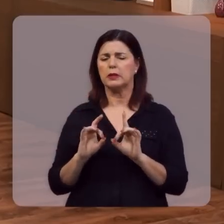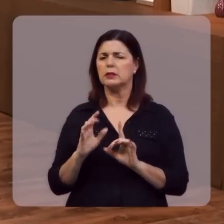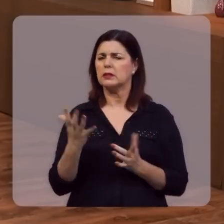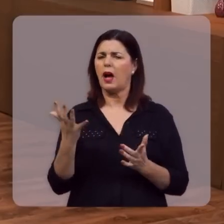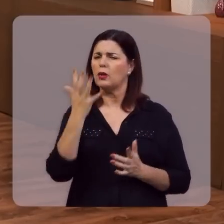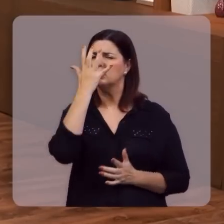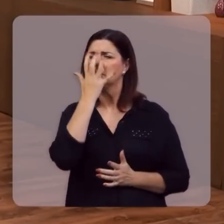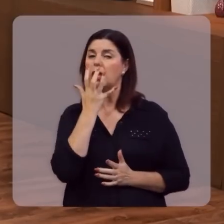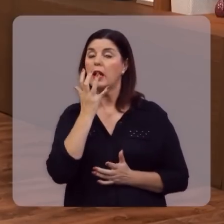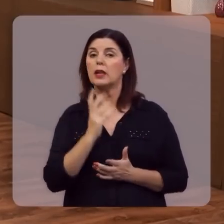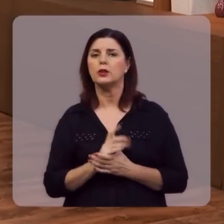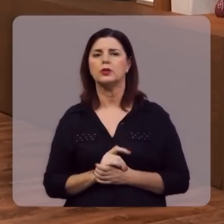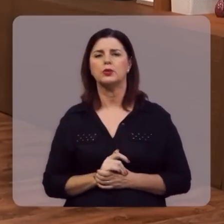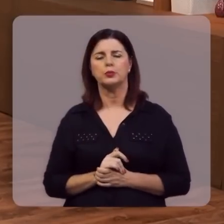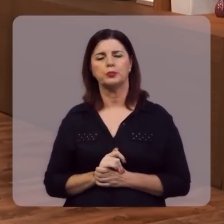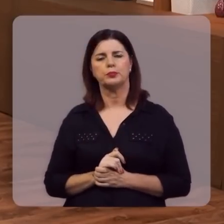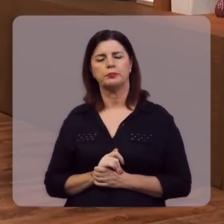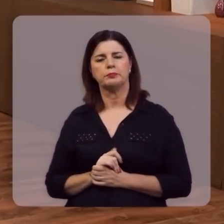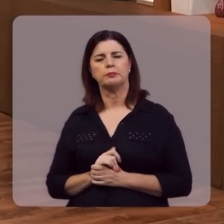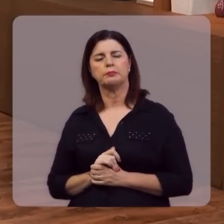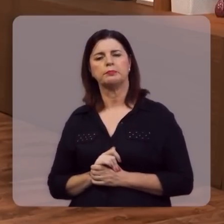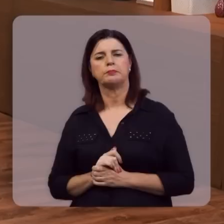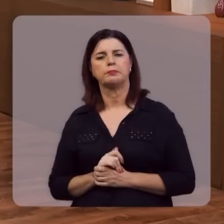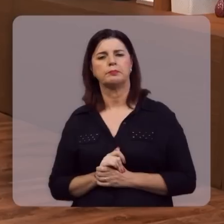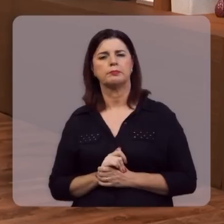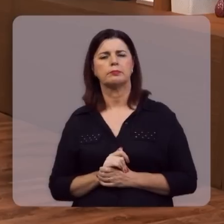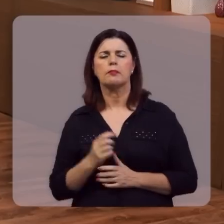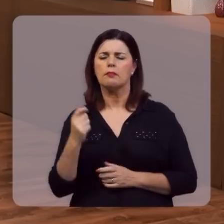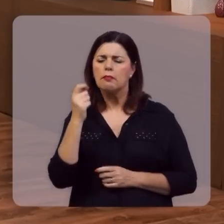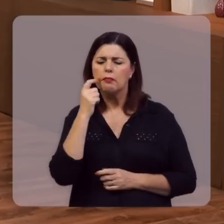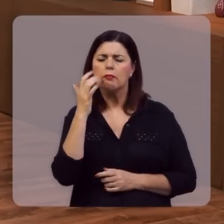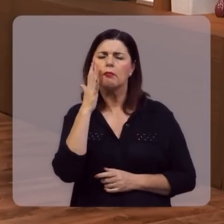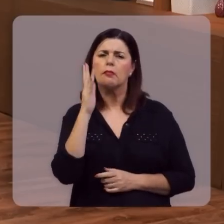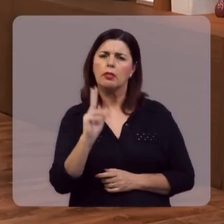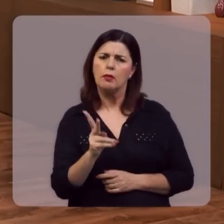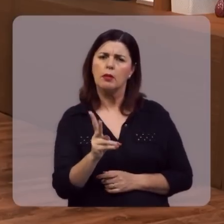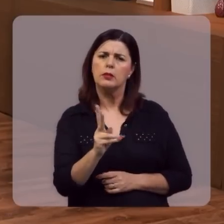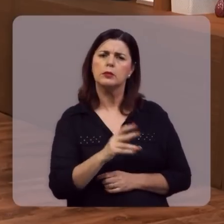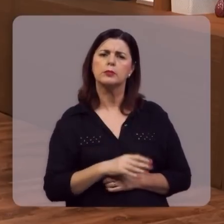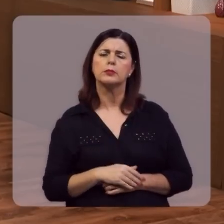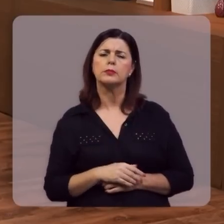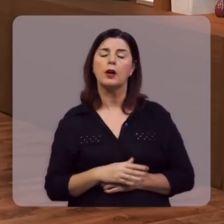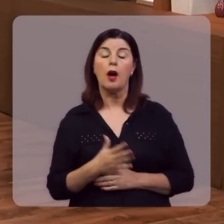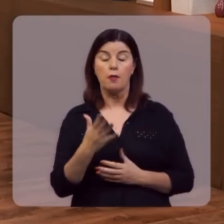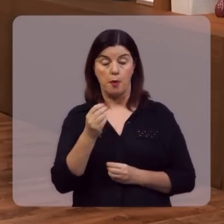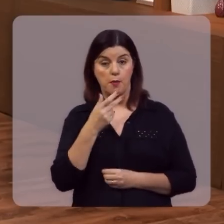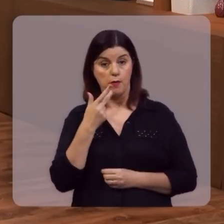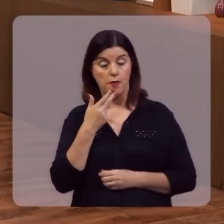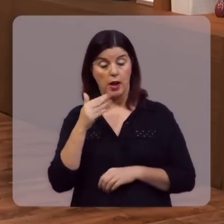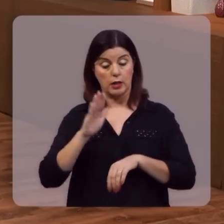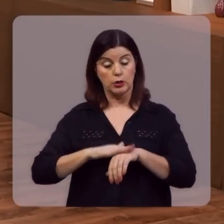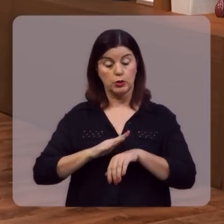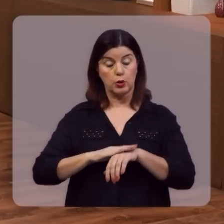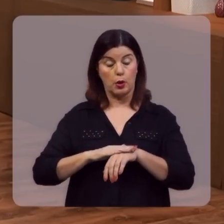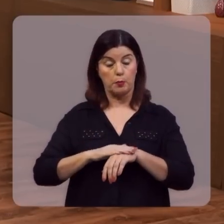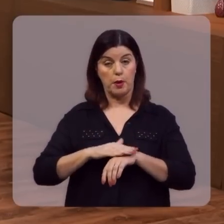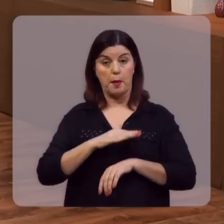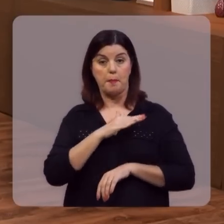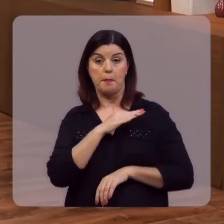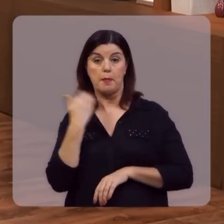grave, sério, um alerta. Vamos tratar sobre